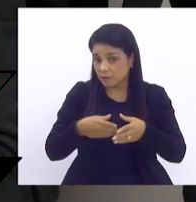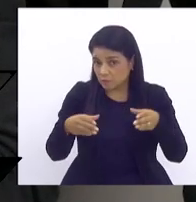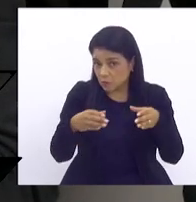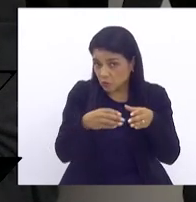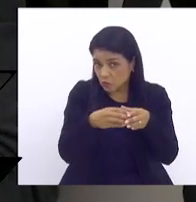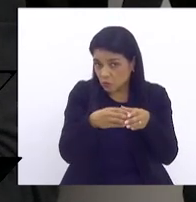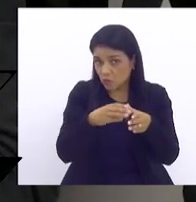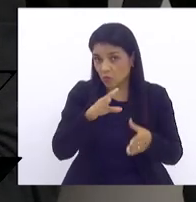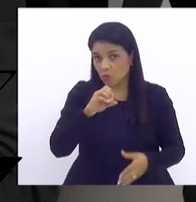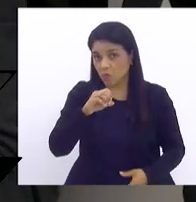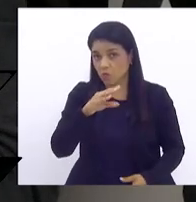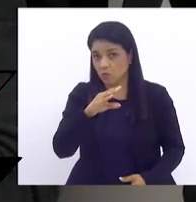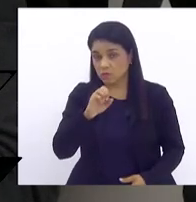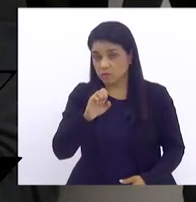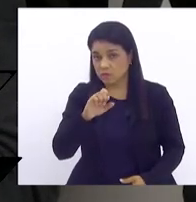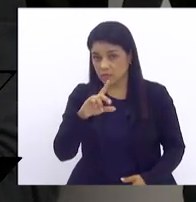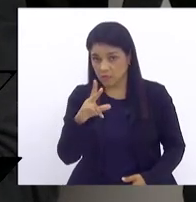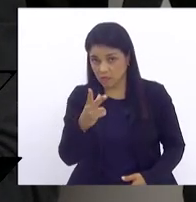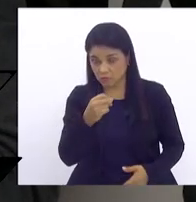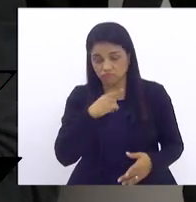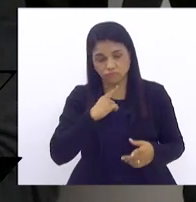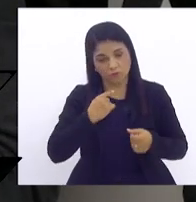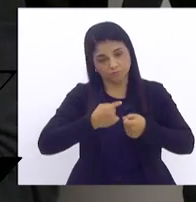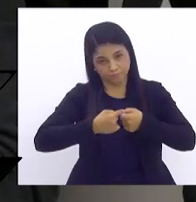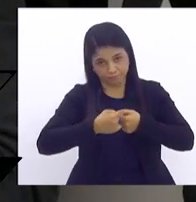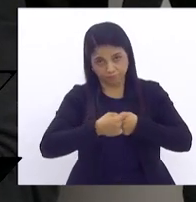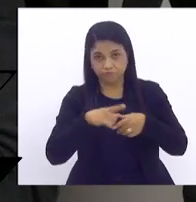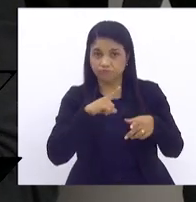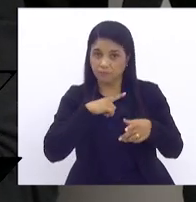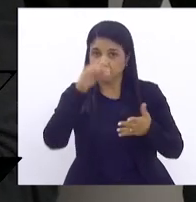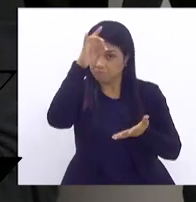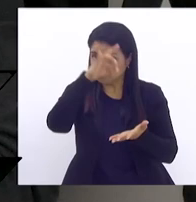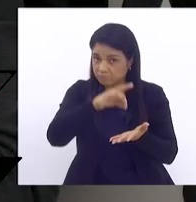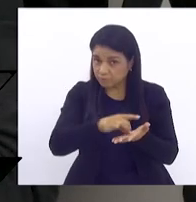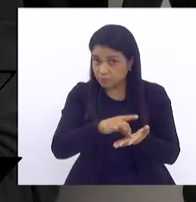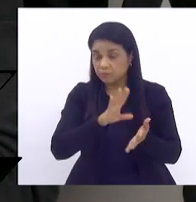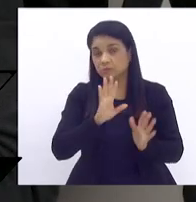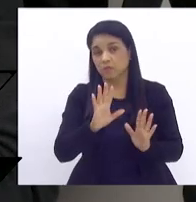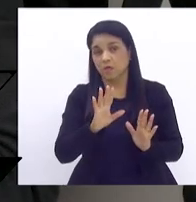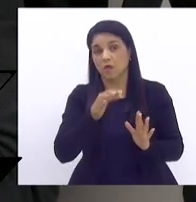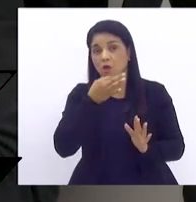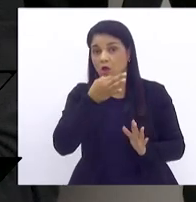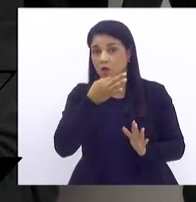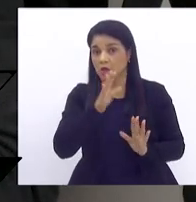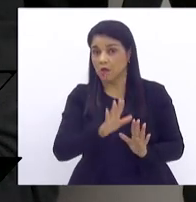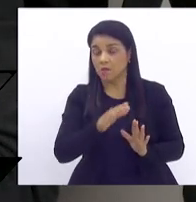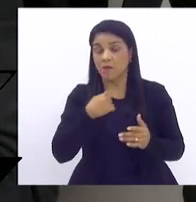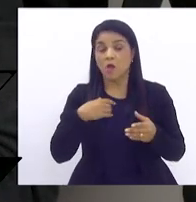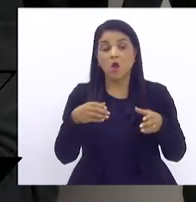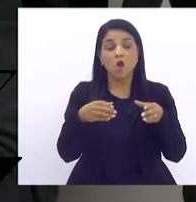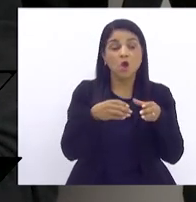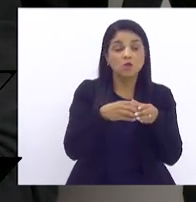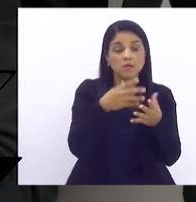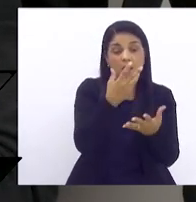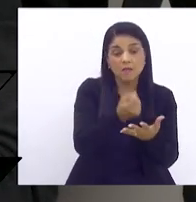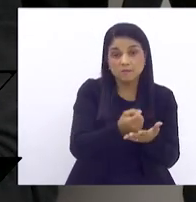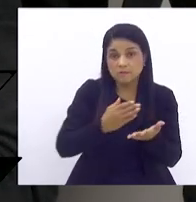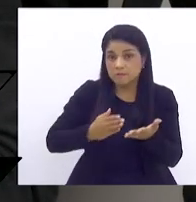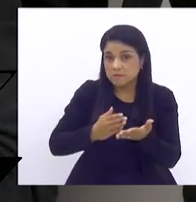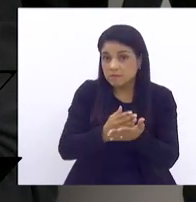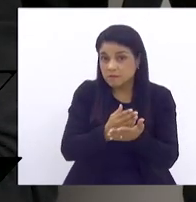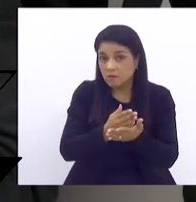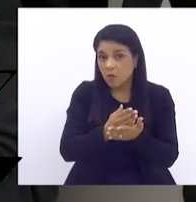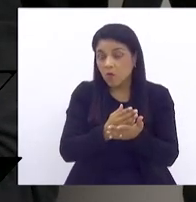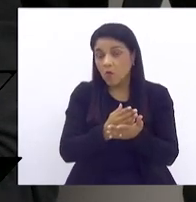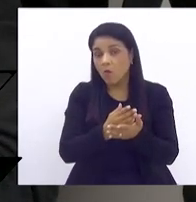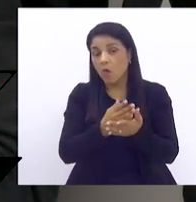já teve ali a legitimidade do município. Mas eu não sei em que medida o Conselho aprova isso ou se isso é de forma específica.